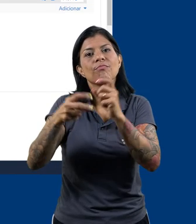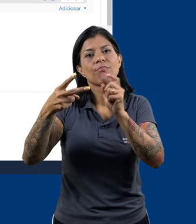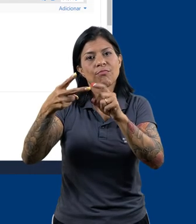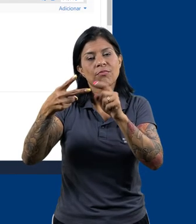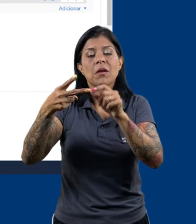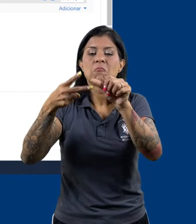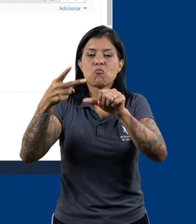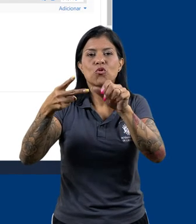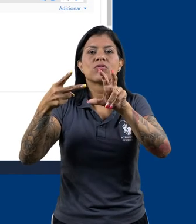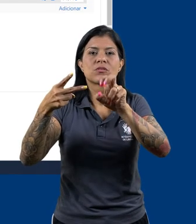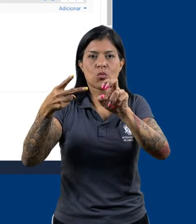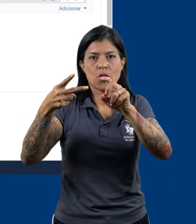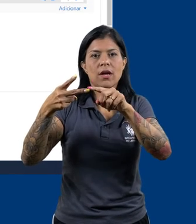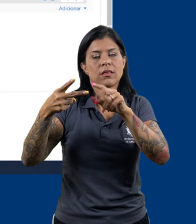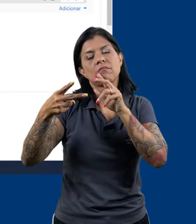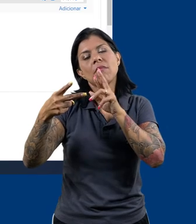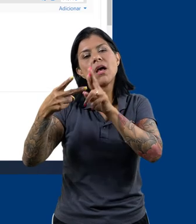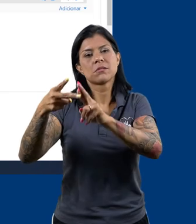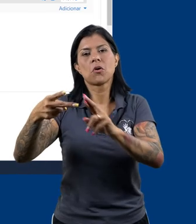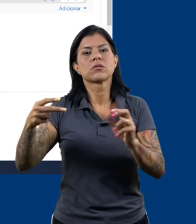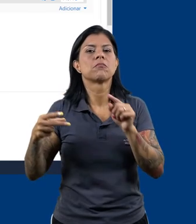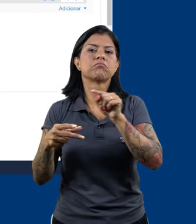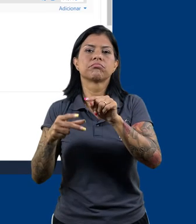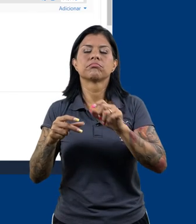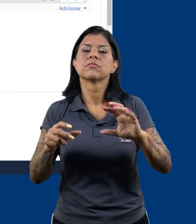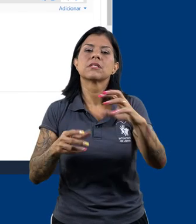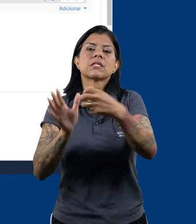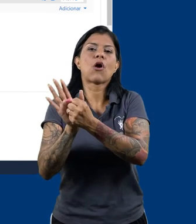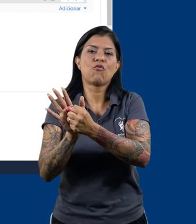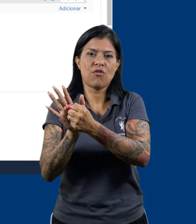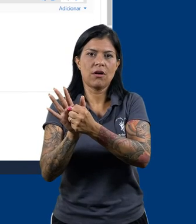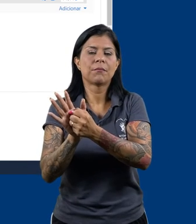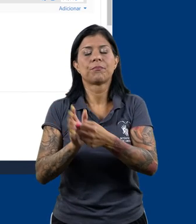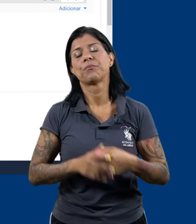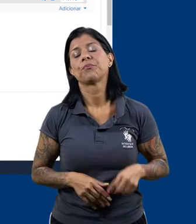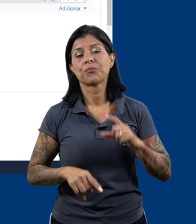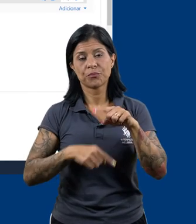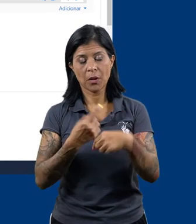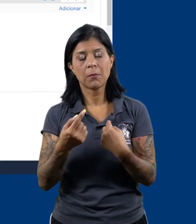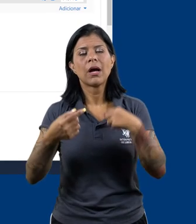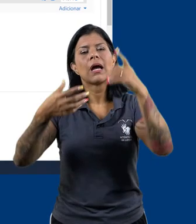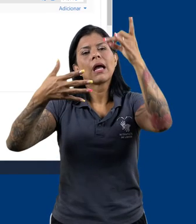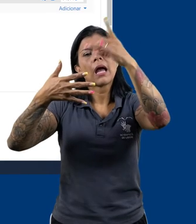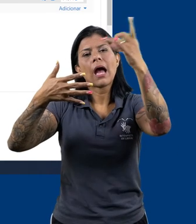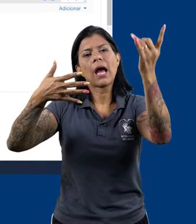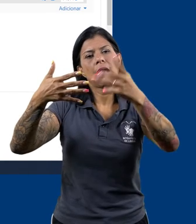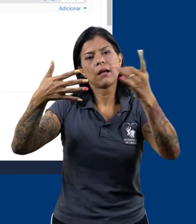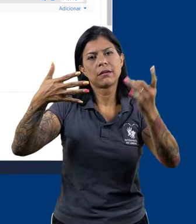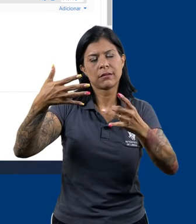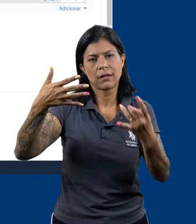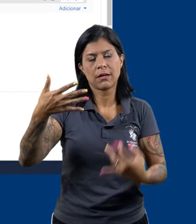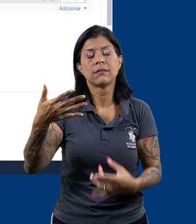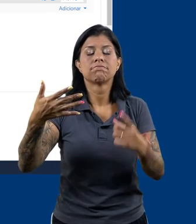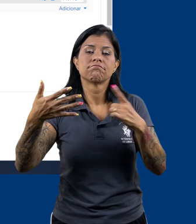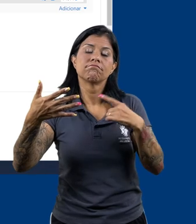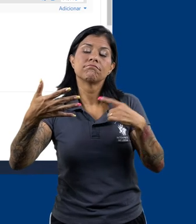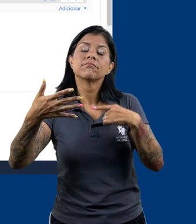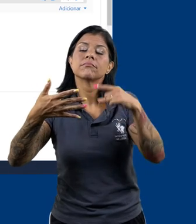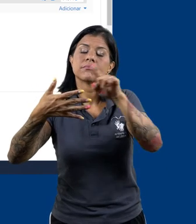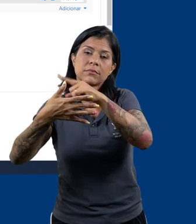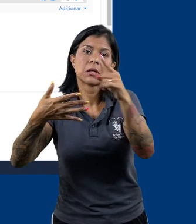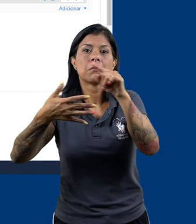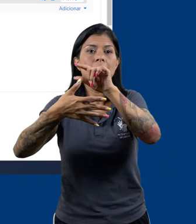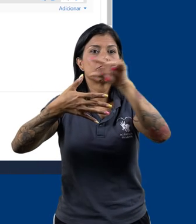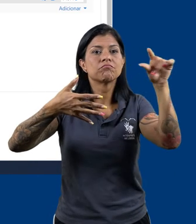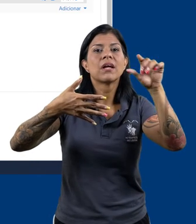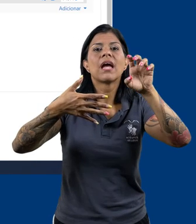O valor da questão foi alterado para este questionário. Para cada questão, também temos, respectivamente, os